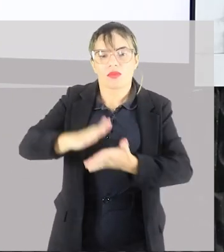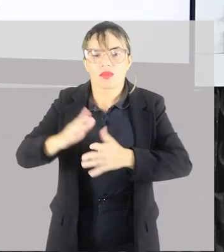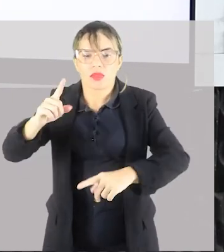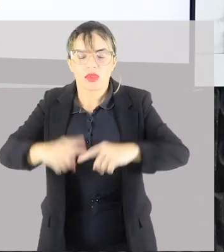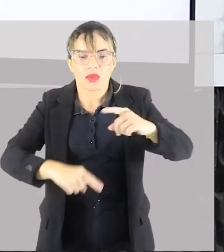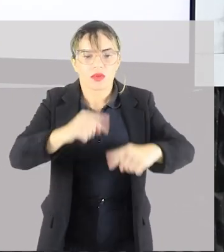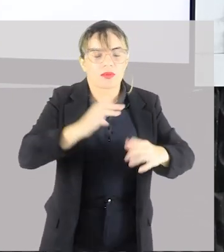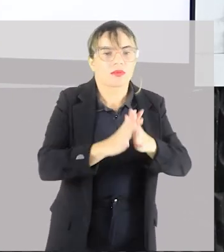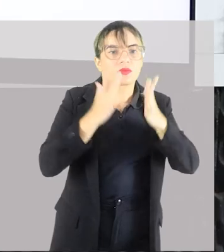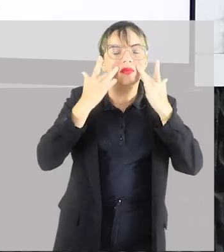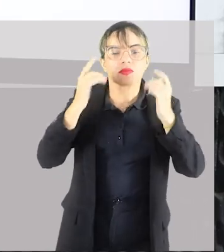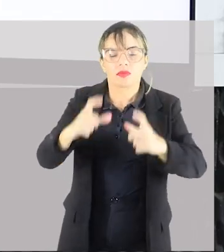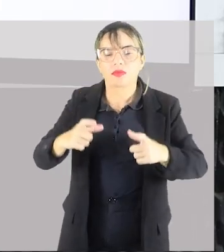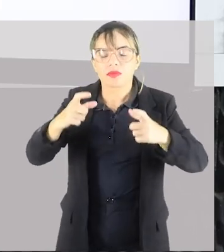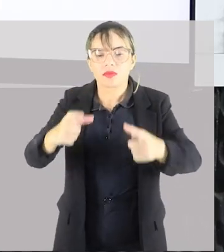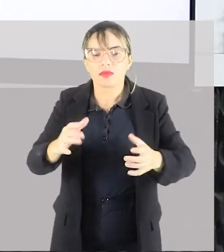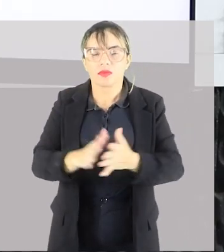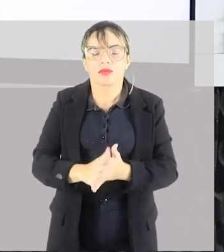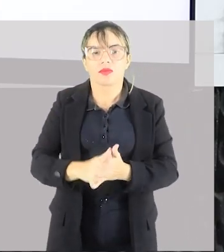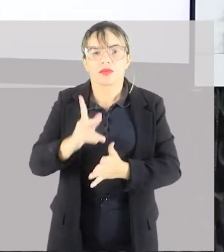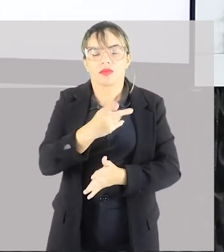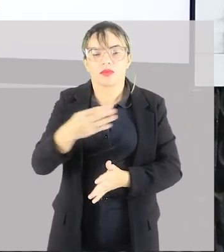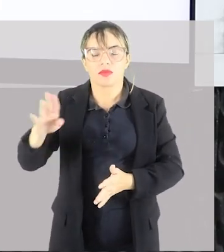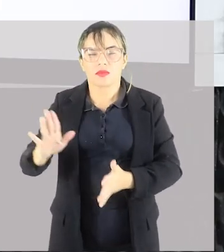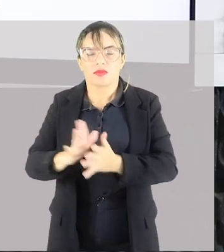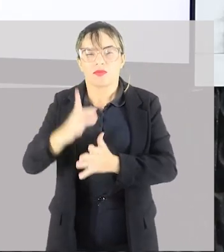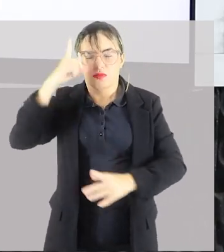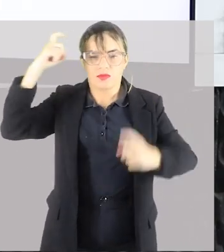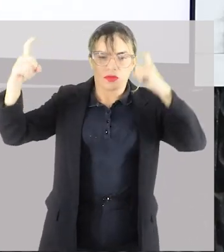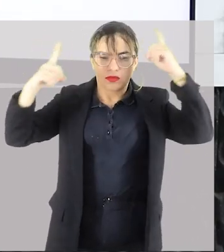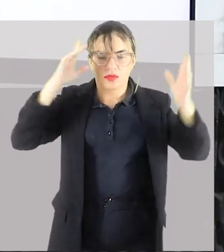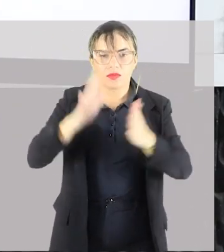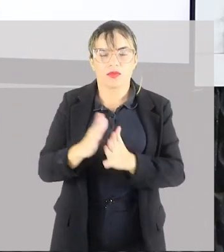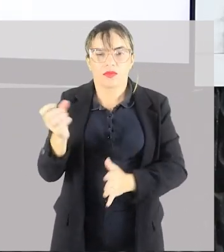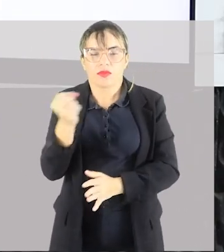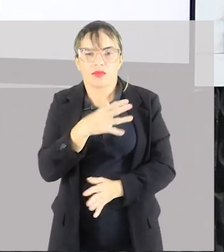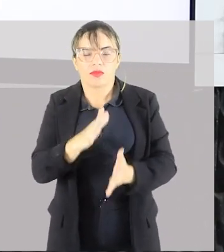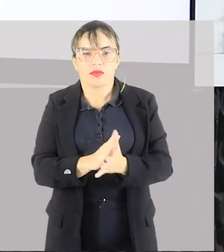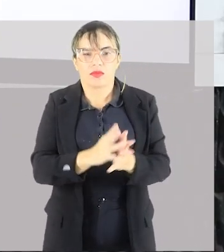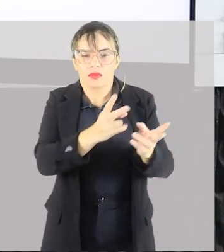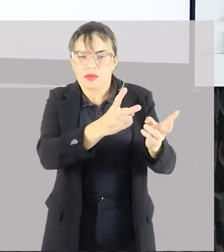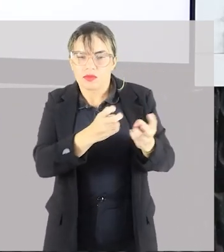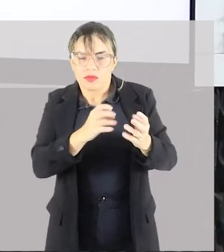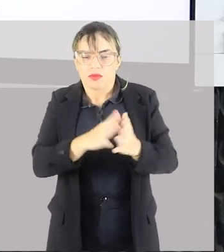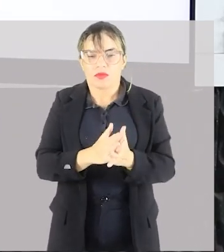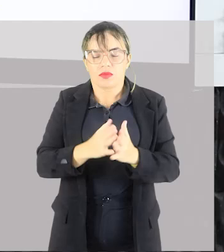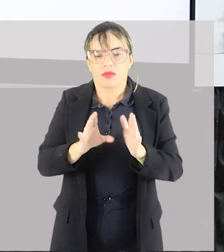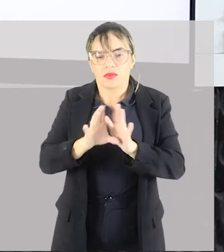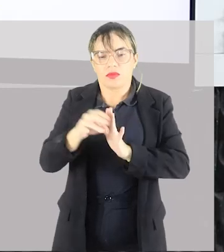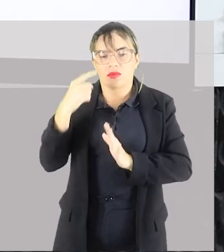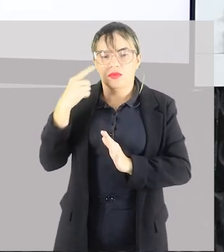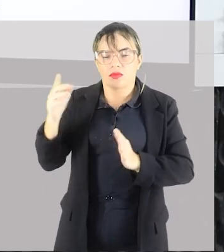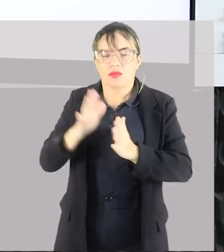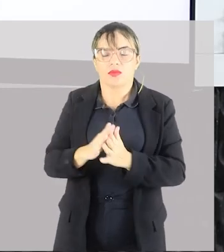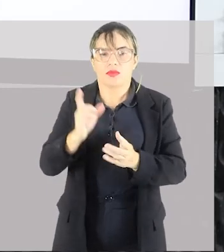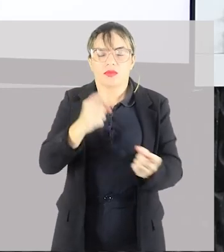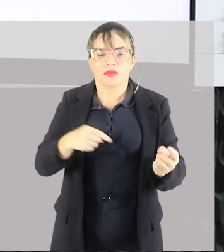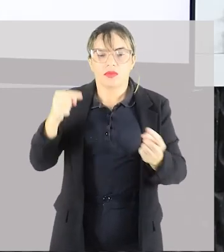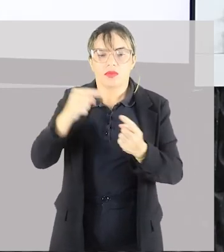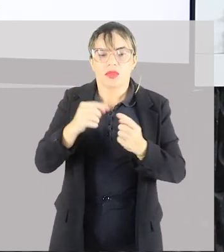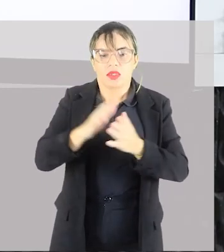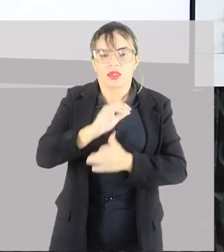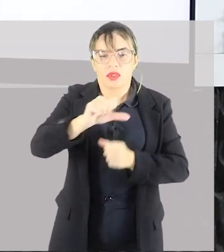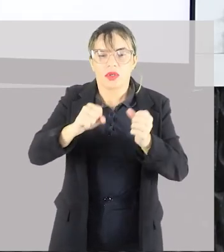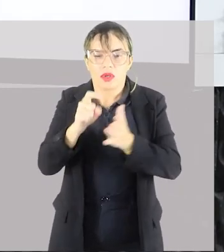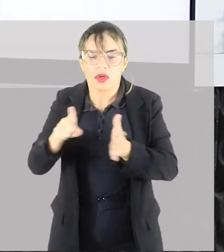local específico ou um local público, criando novas percepções. O objetivo, questionar e transformar a vida cotidiana. Está passando,